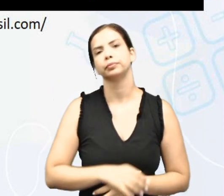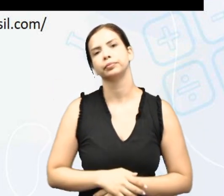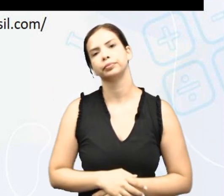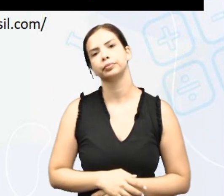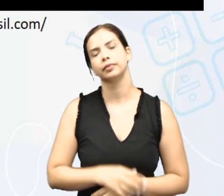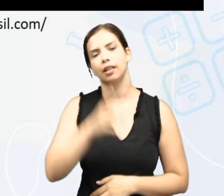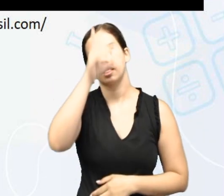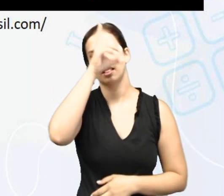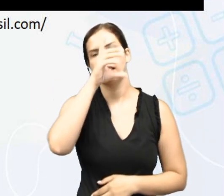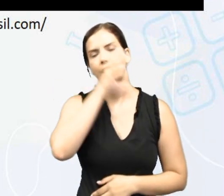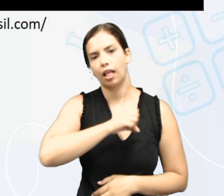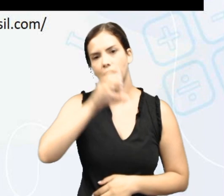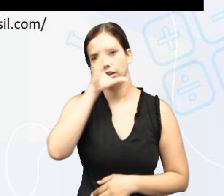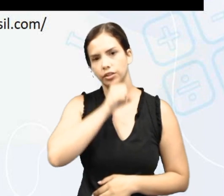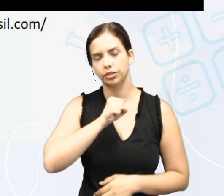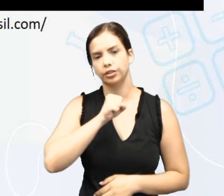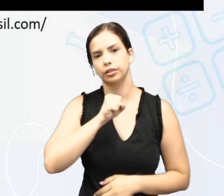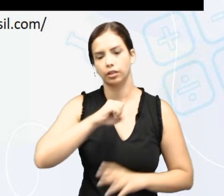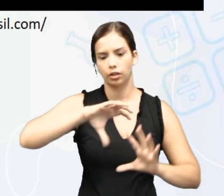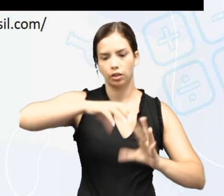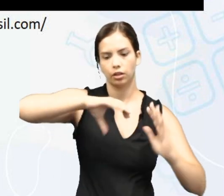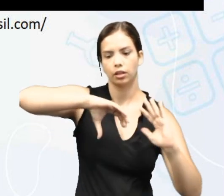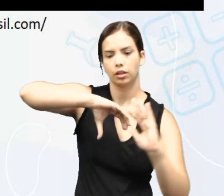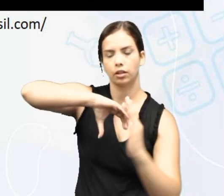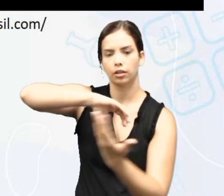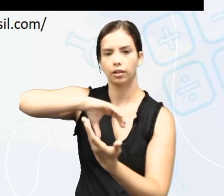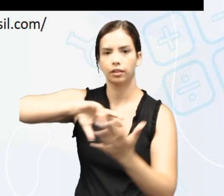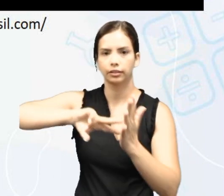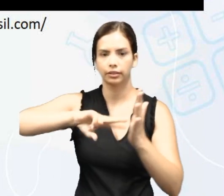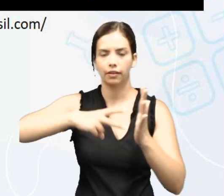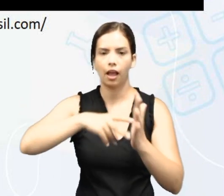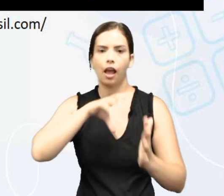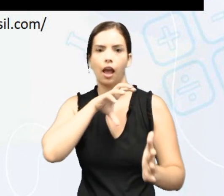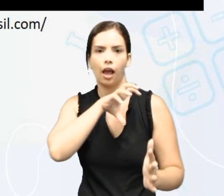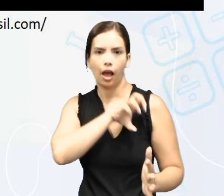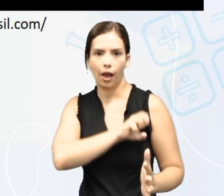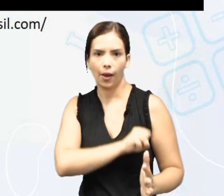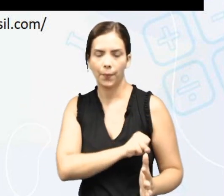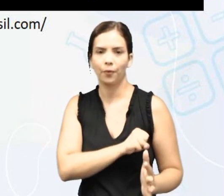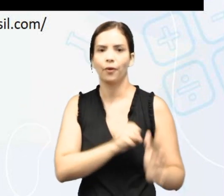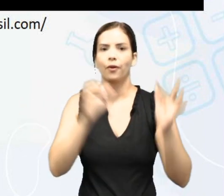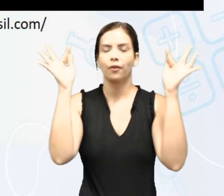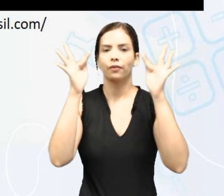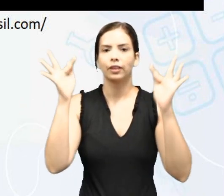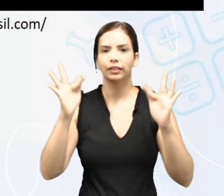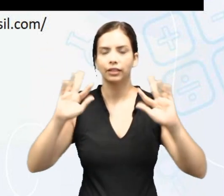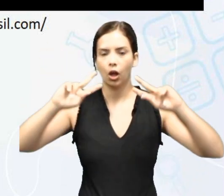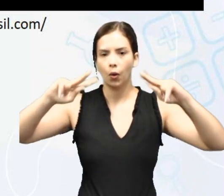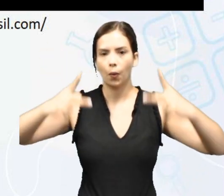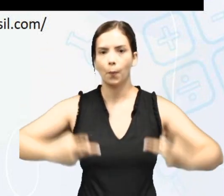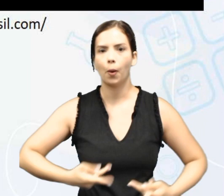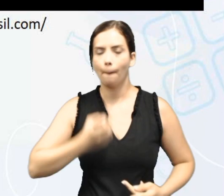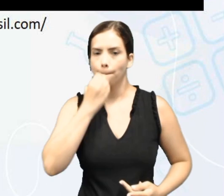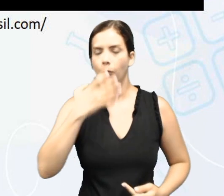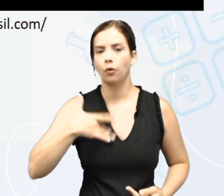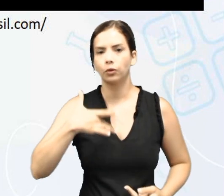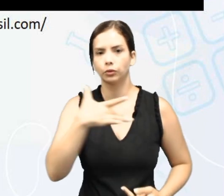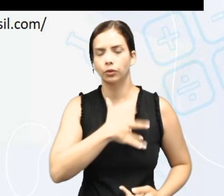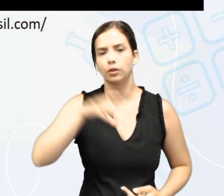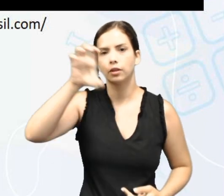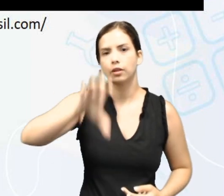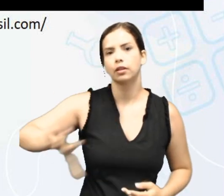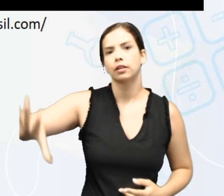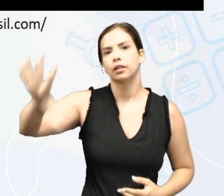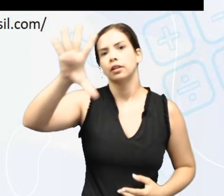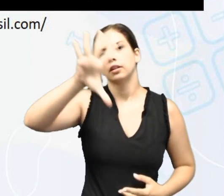No Oriente, vai significar amor, felicidade, humanidade e boa saúde. Aí, na Europa,